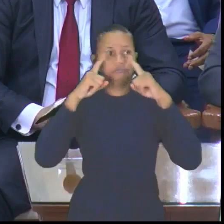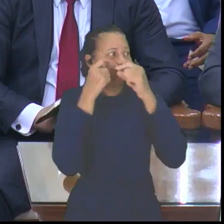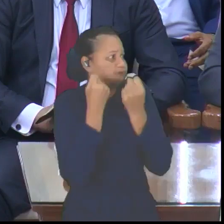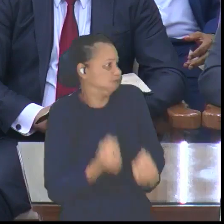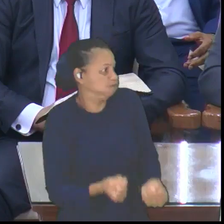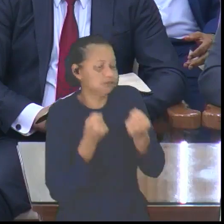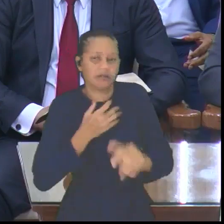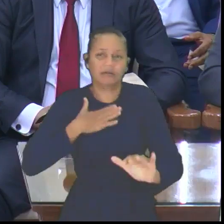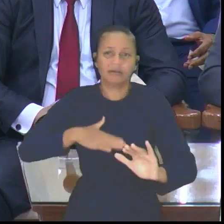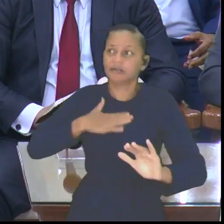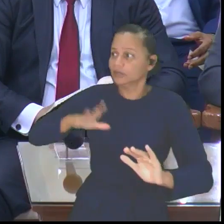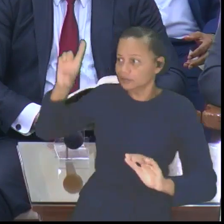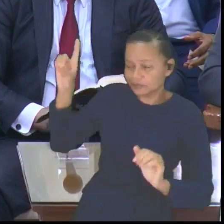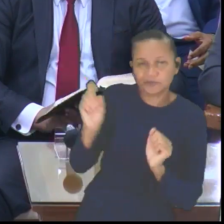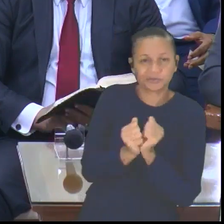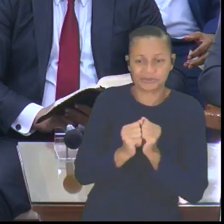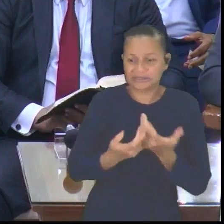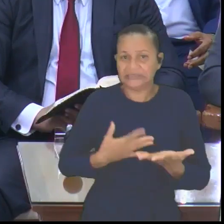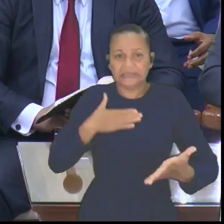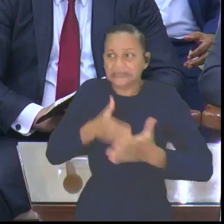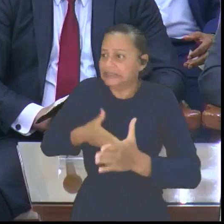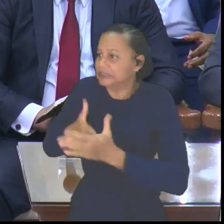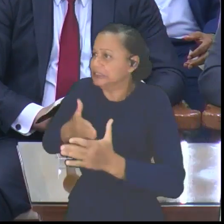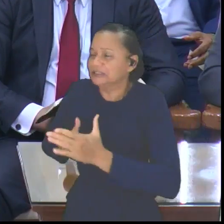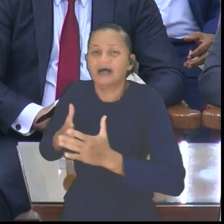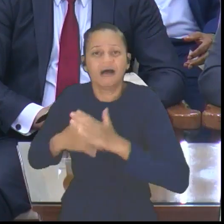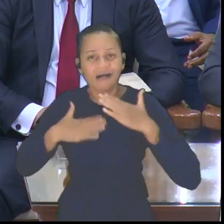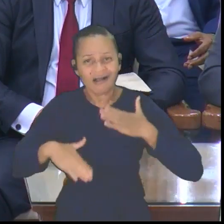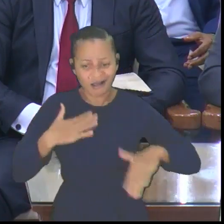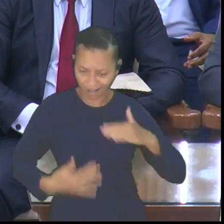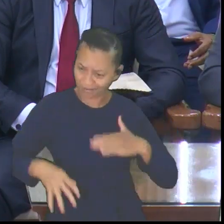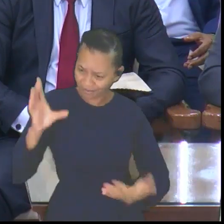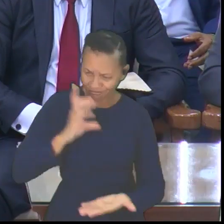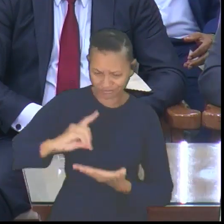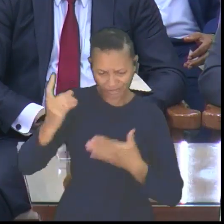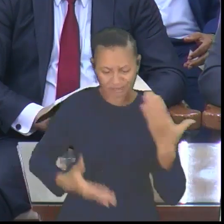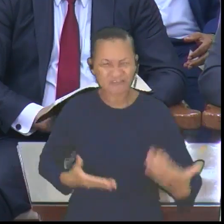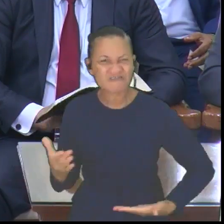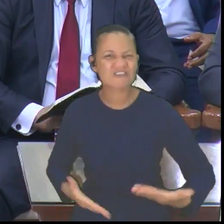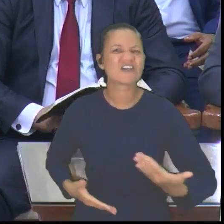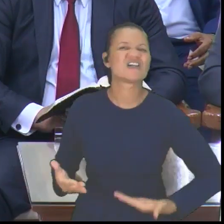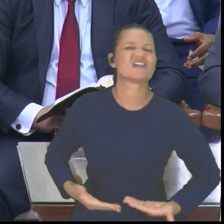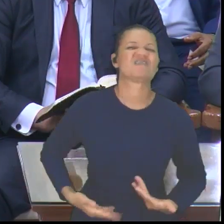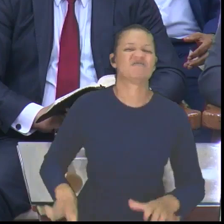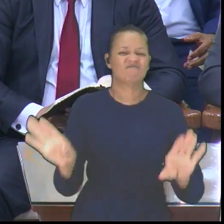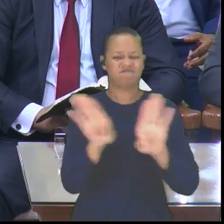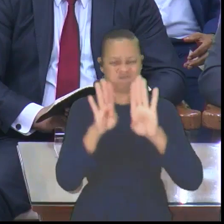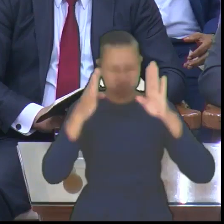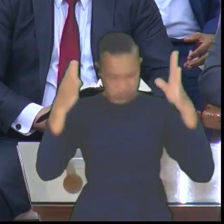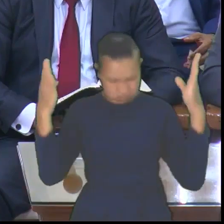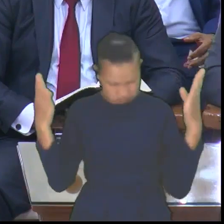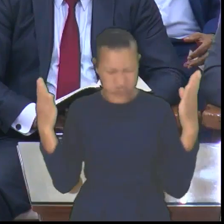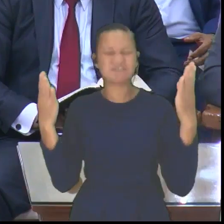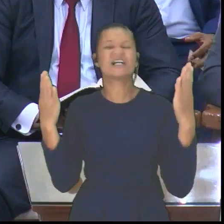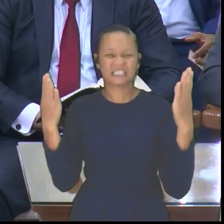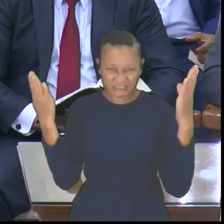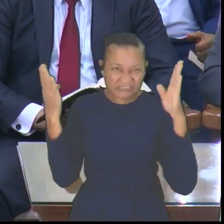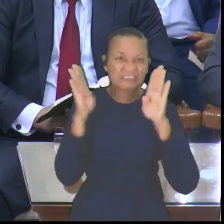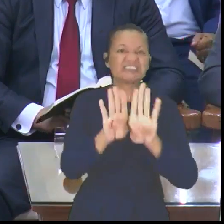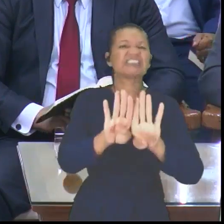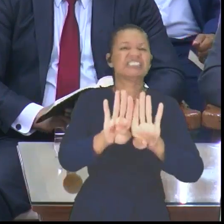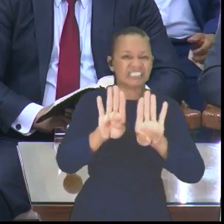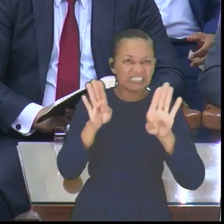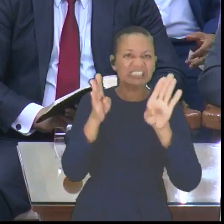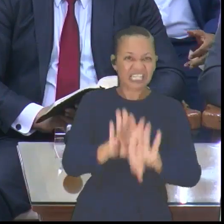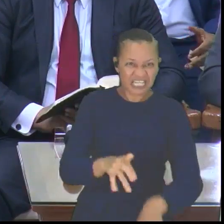você serve a um Deus grande. A porta é de ferro, você serve um Deus que abre portas e que fecha, mas que